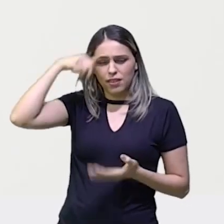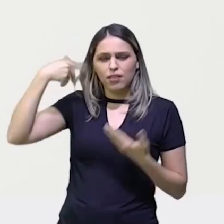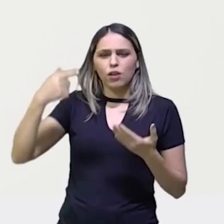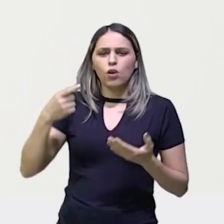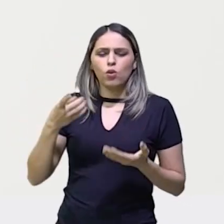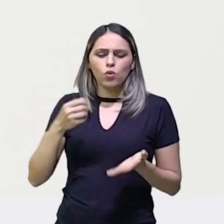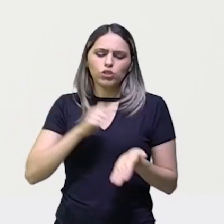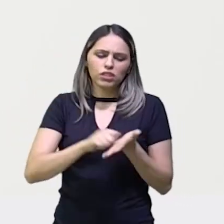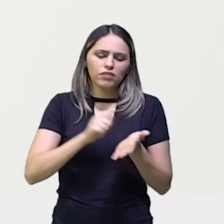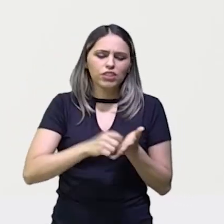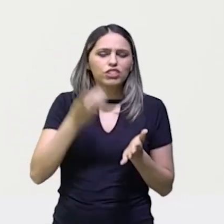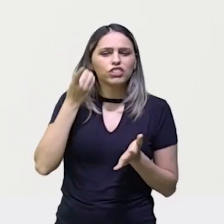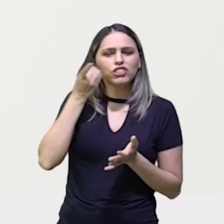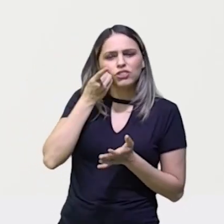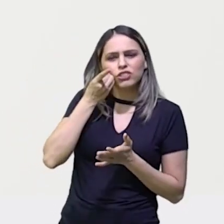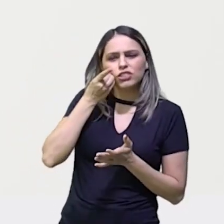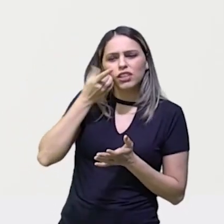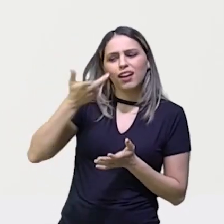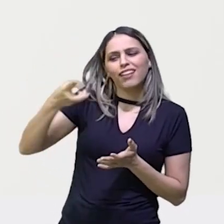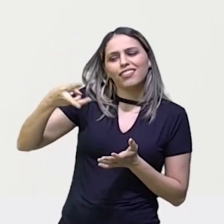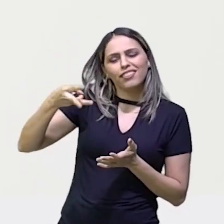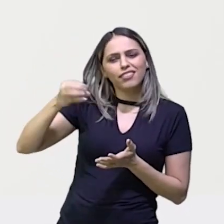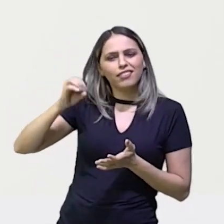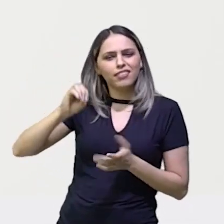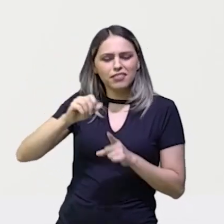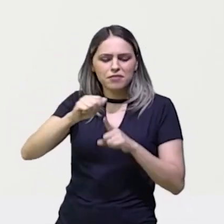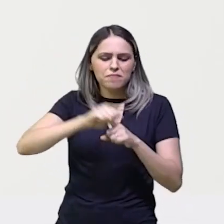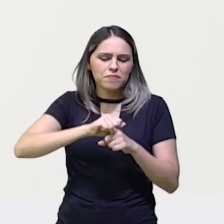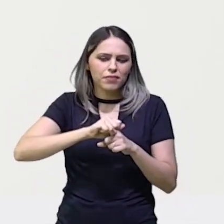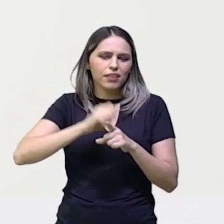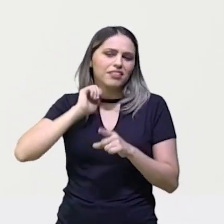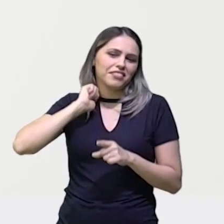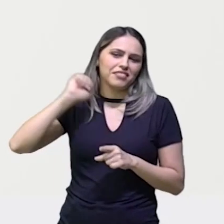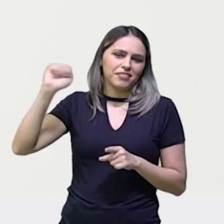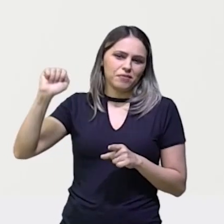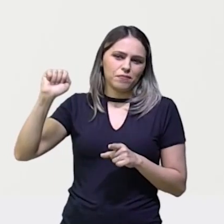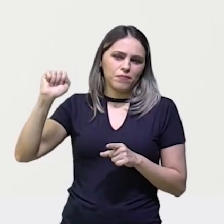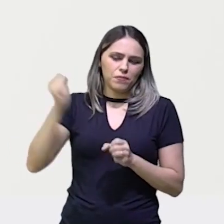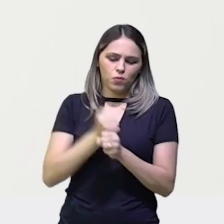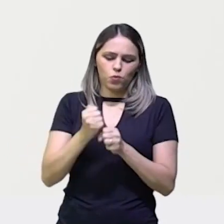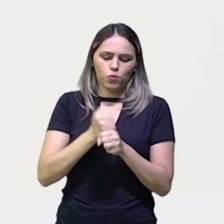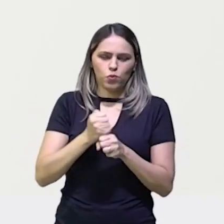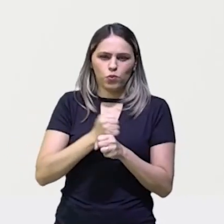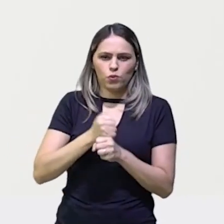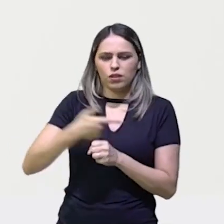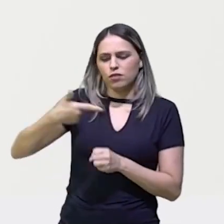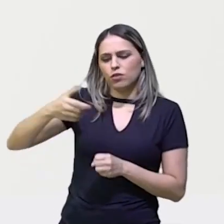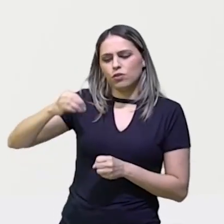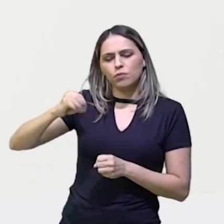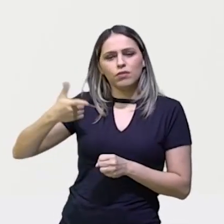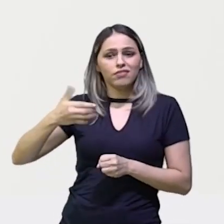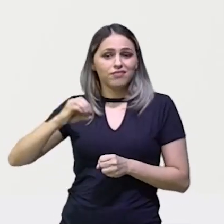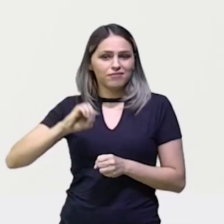no dia 30, no mês de abril e no ano de 2020. E o que, que é isso daqui,